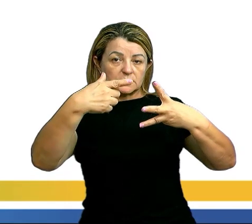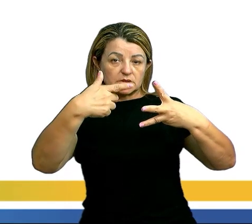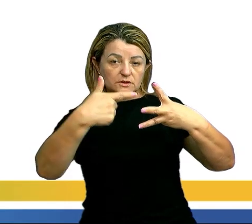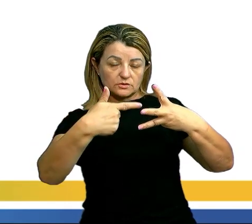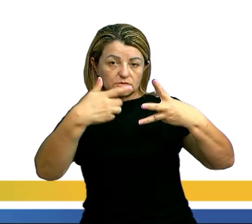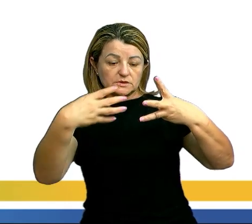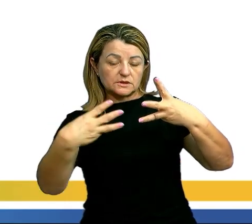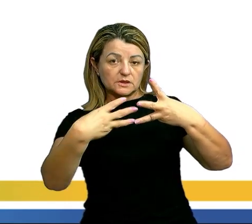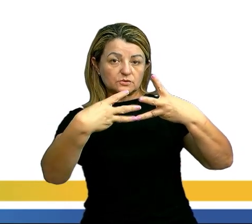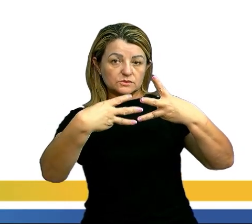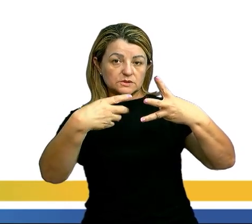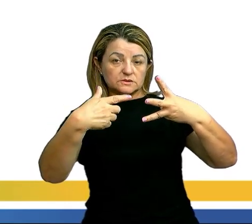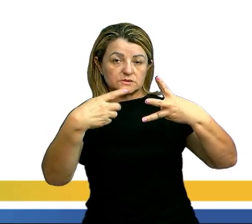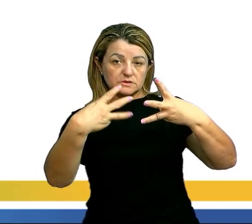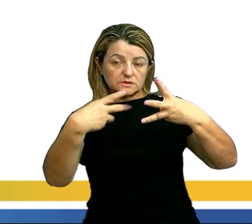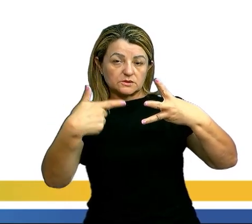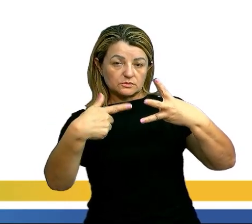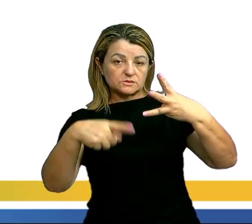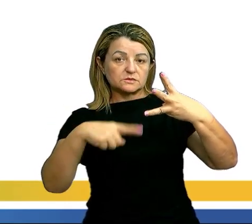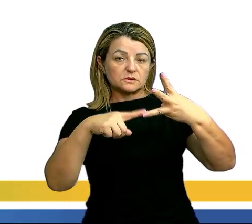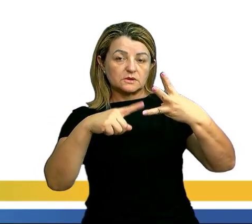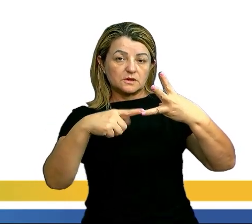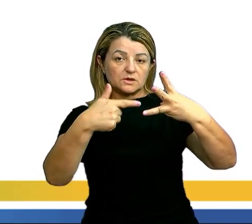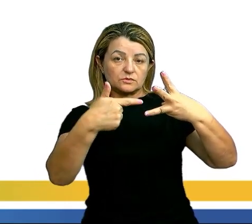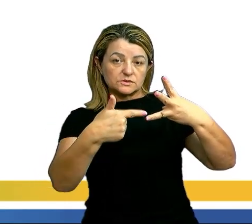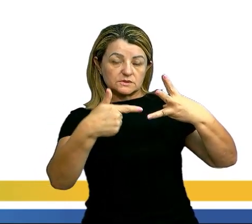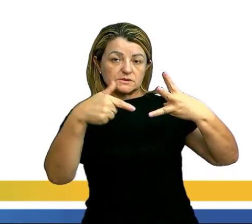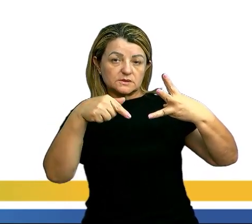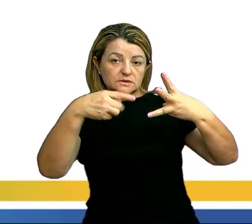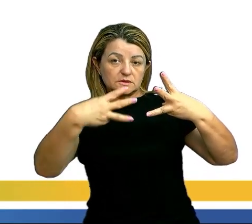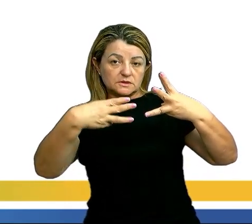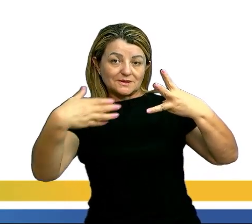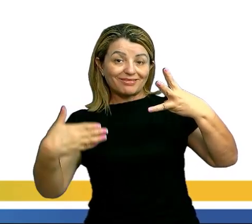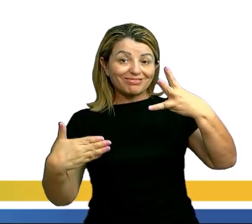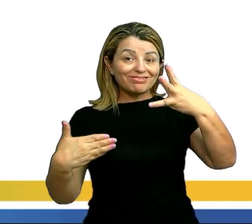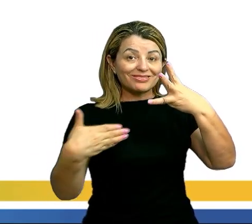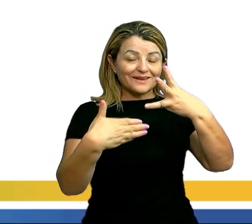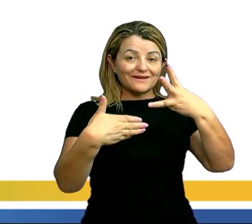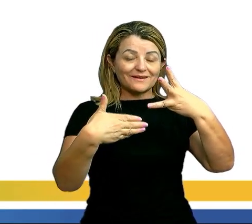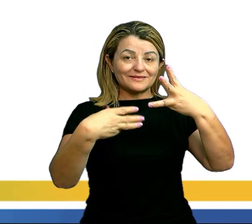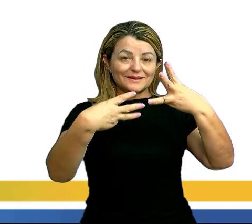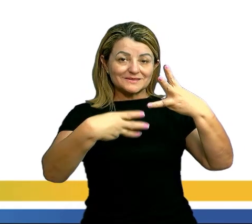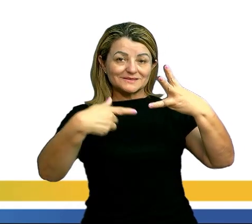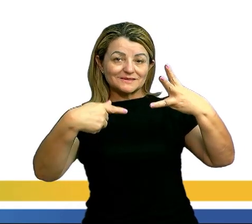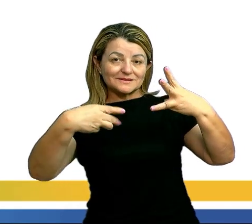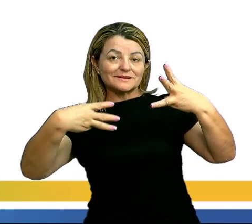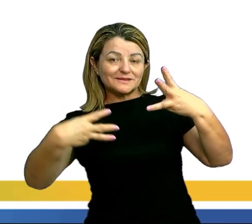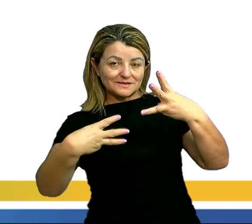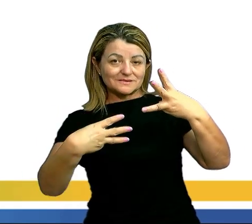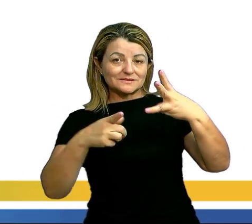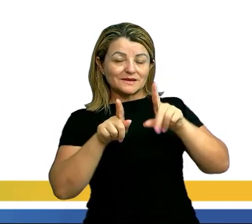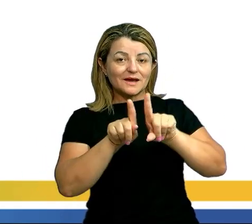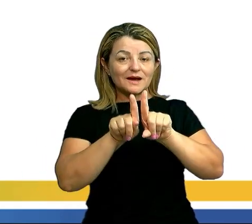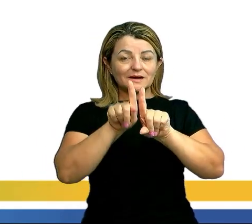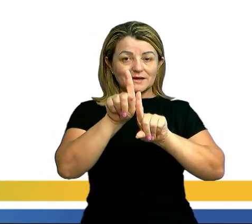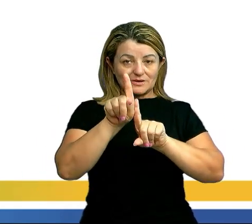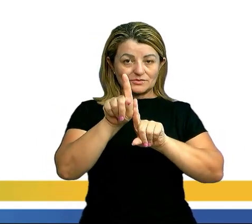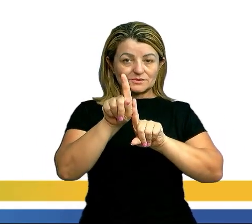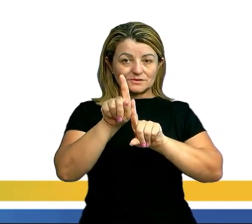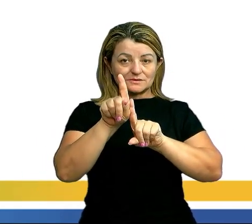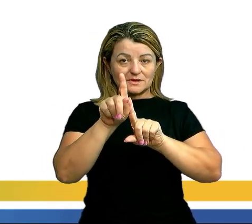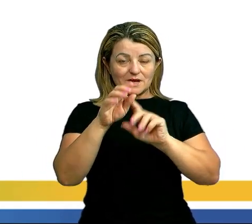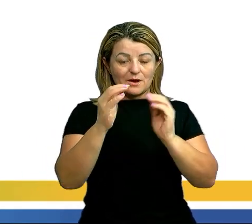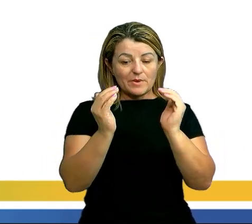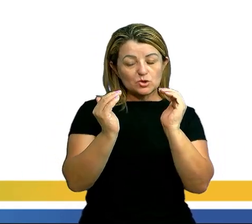202 graus Fahrenheit, a escala Kelvin vai de 273 até 373 graus Fahrenheit. Para que possamos associar